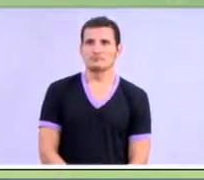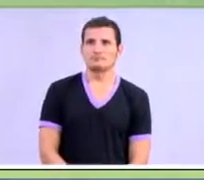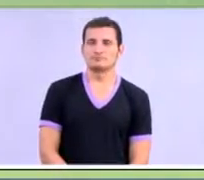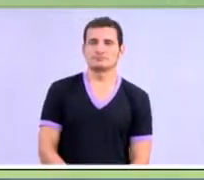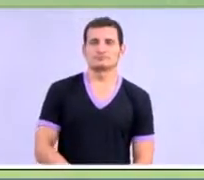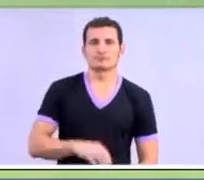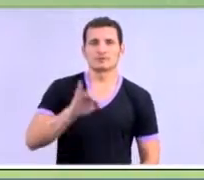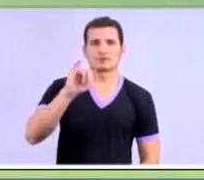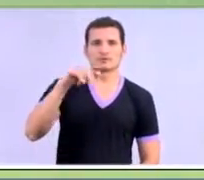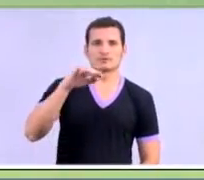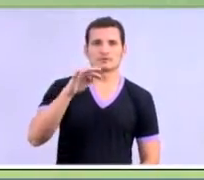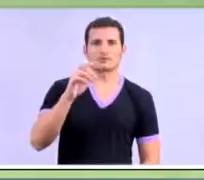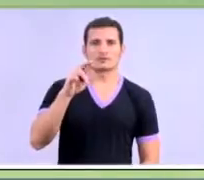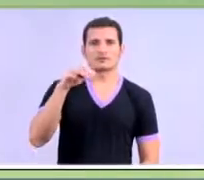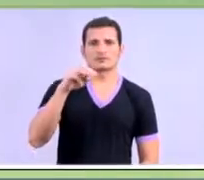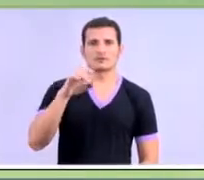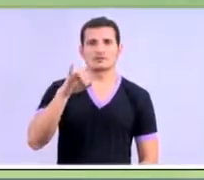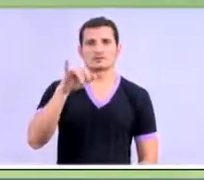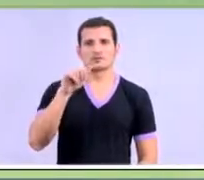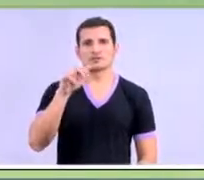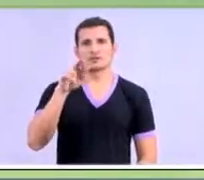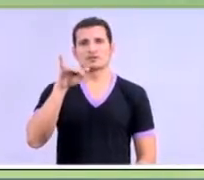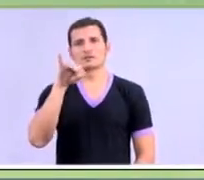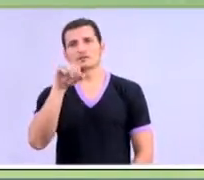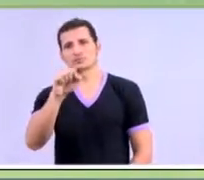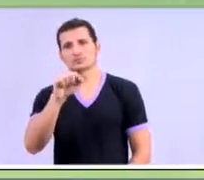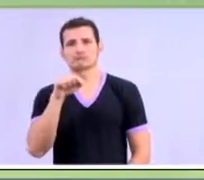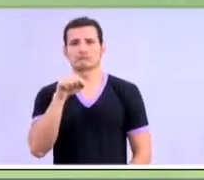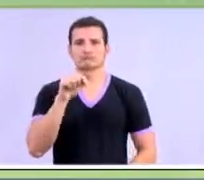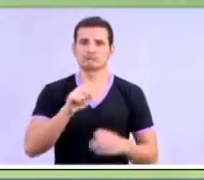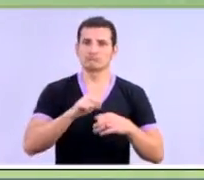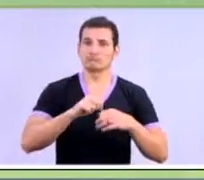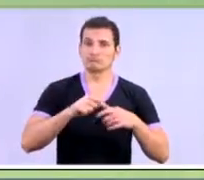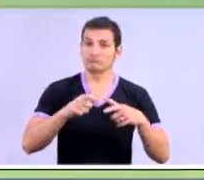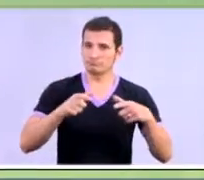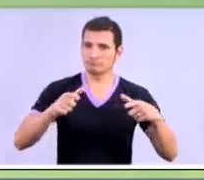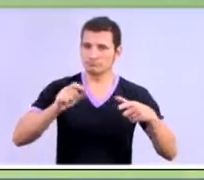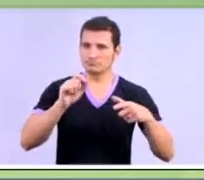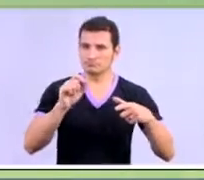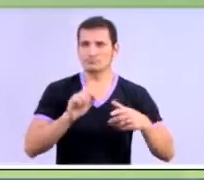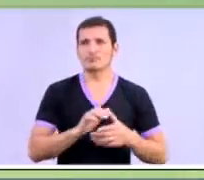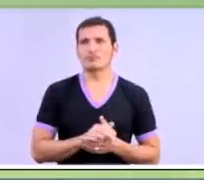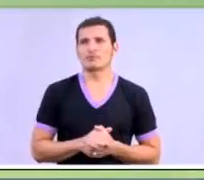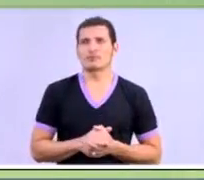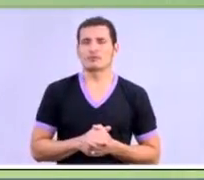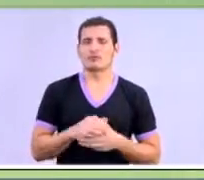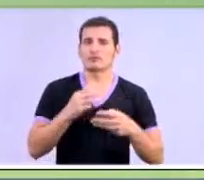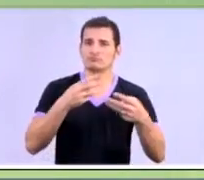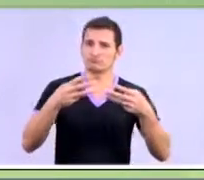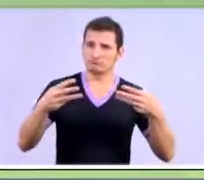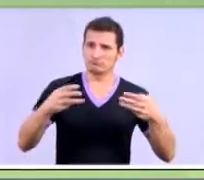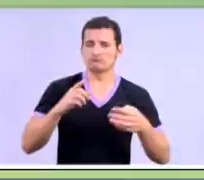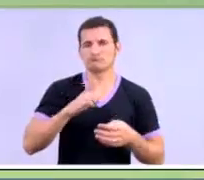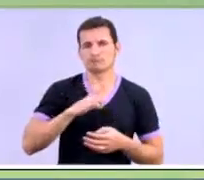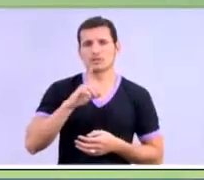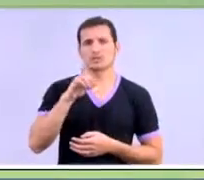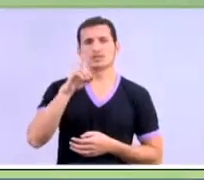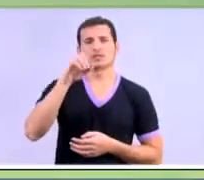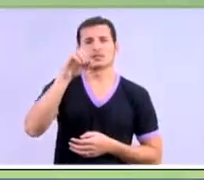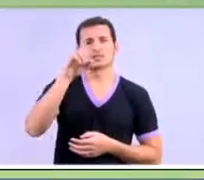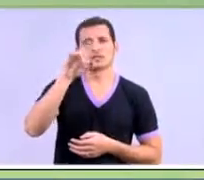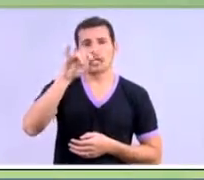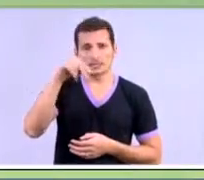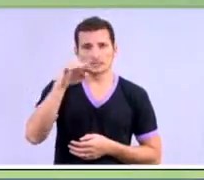Dispositivos intermediários, aí a gente começa a já ampliar um pouquinho. Bom, as redes contam com dispositivos intermediários